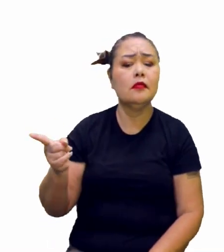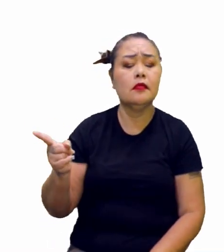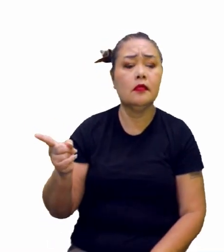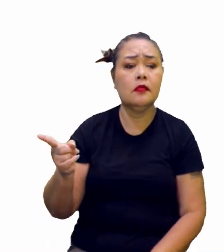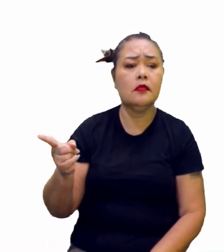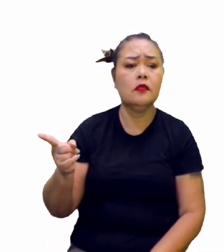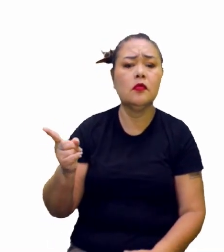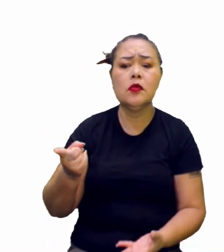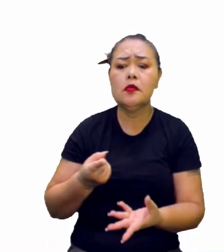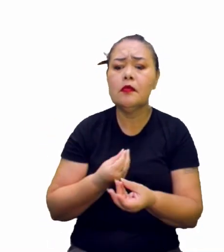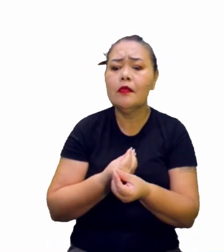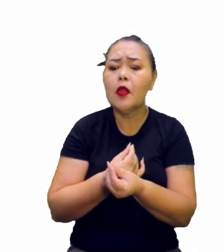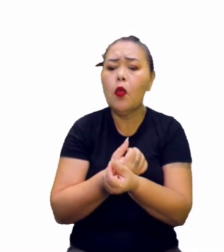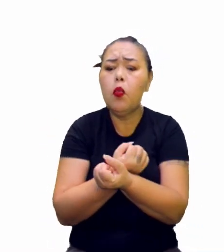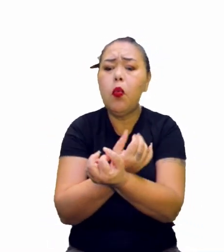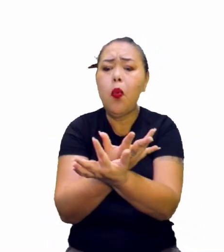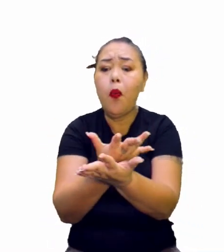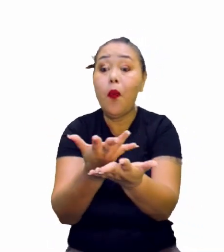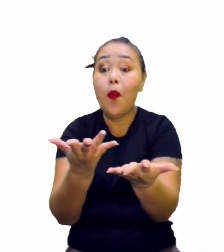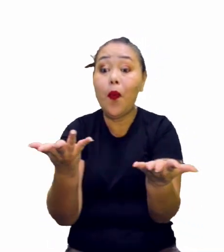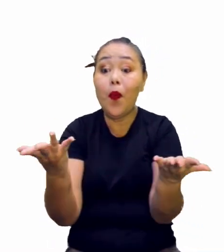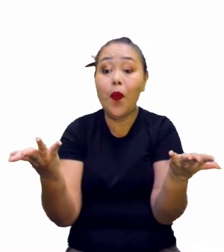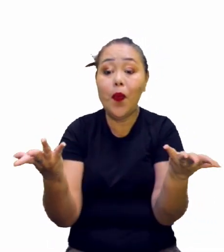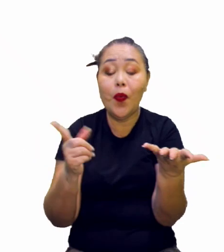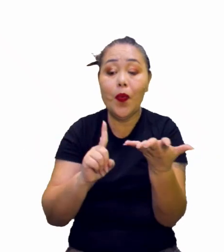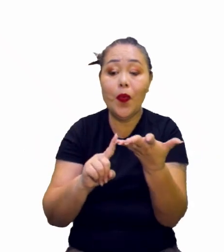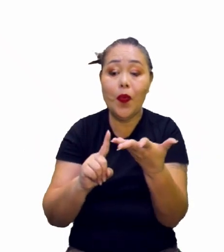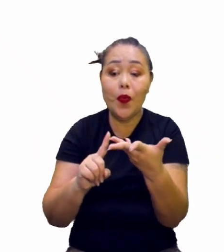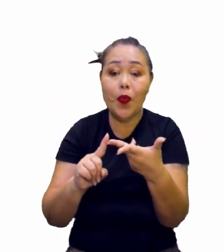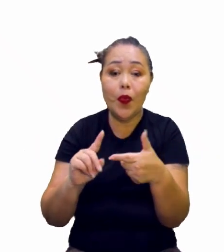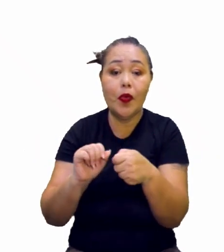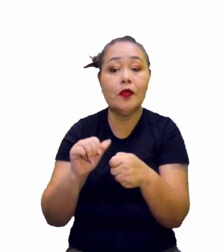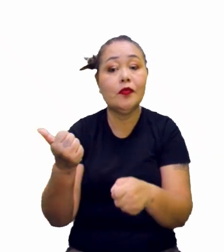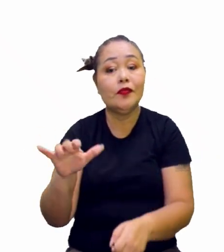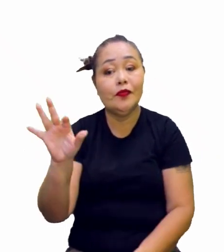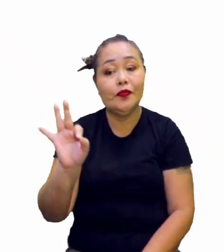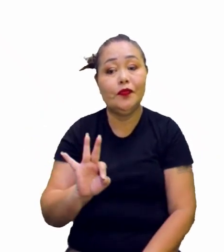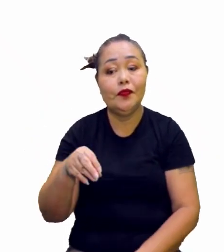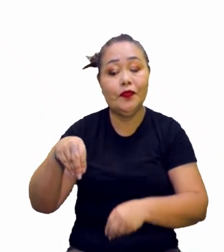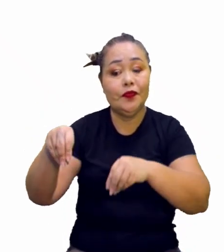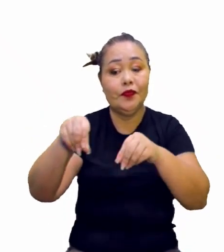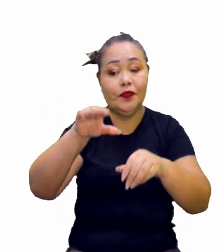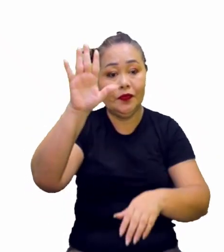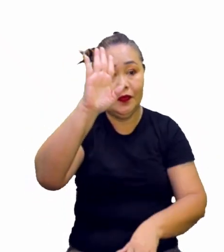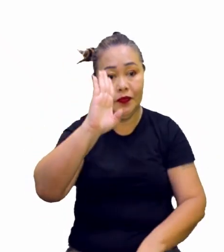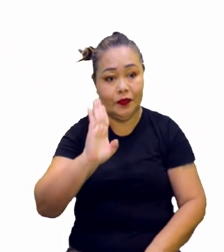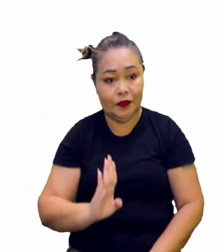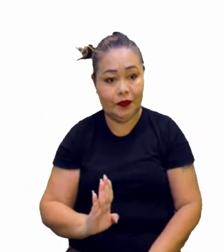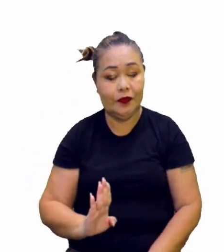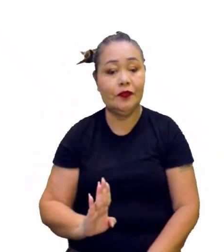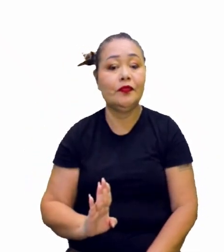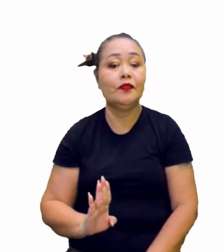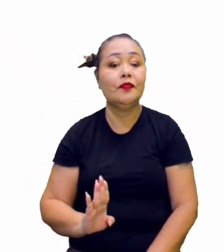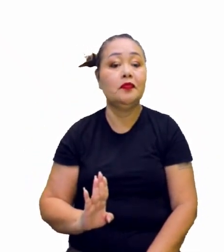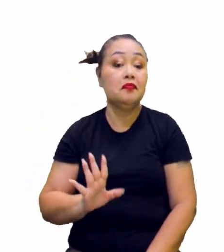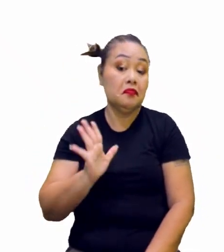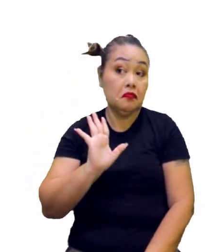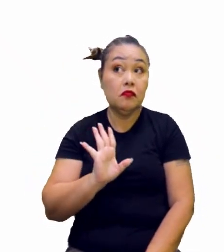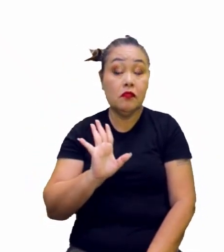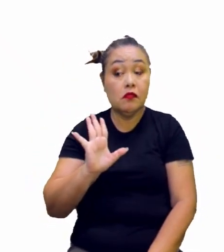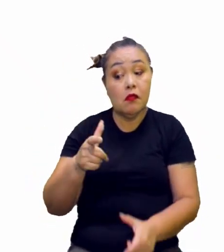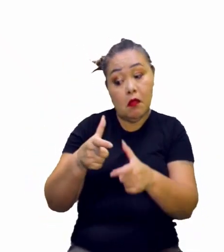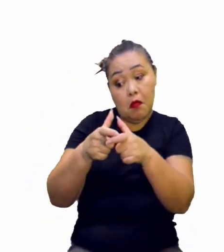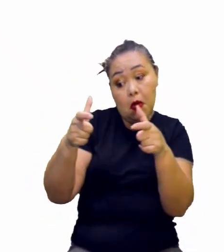é rico em biodiversidade, ocupa cerca de 11% do território nacional. Predominantemente na